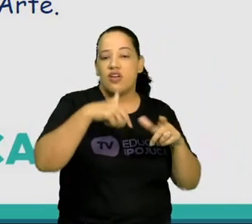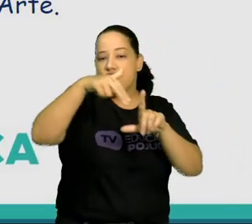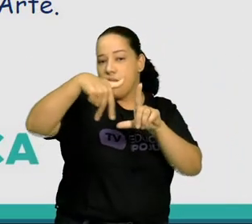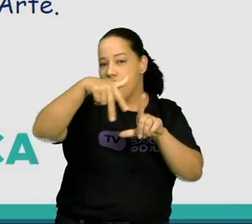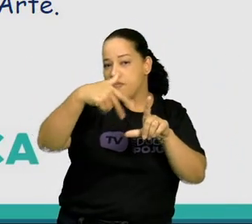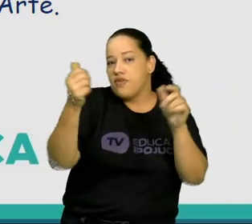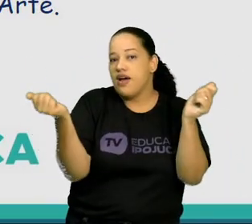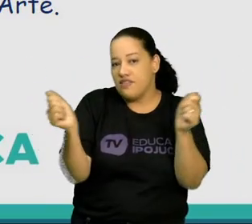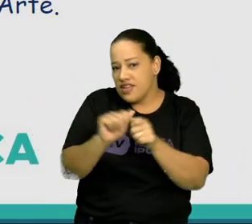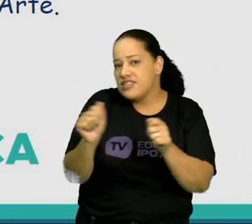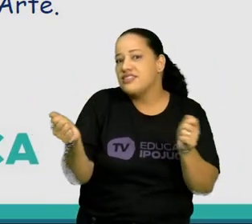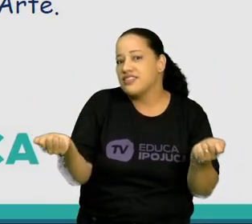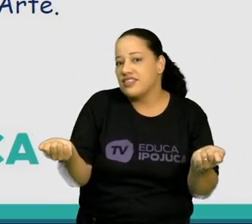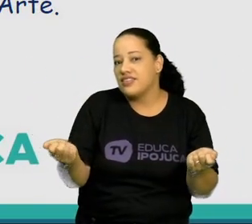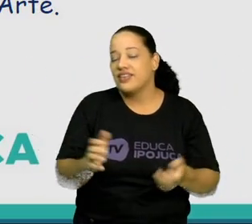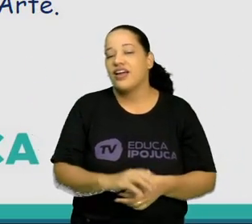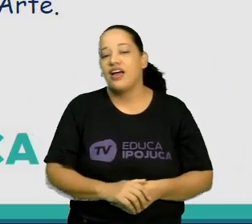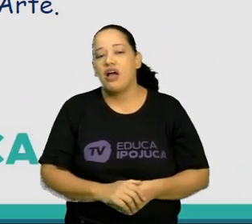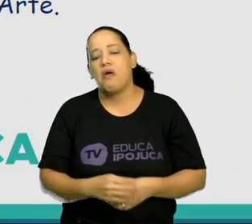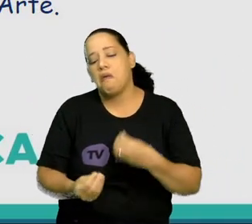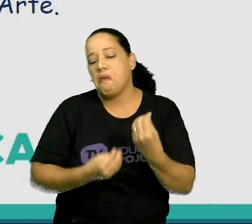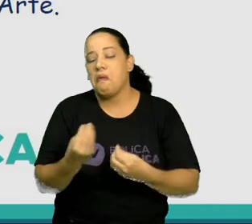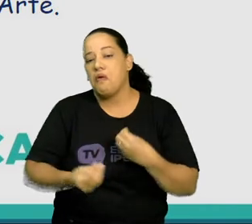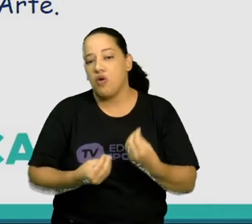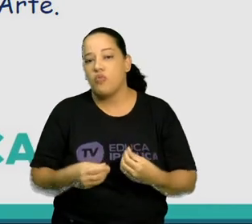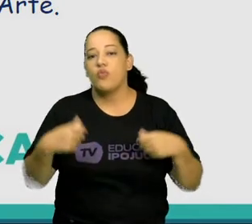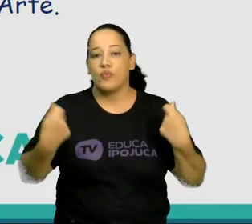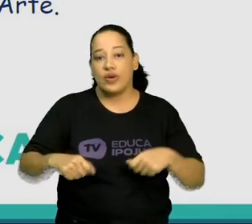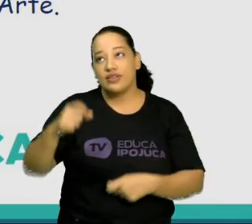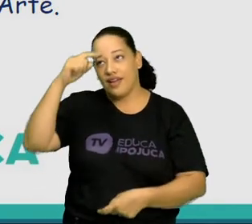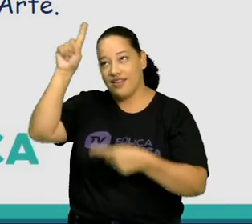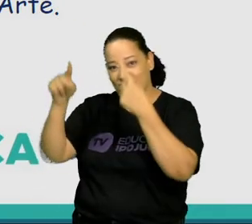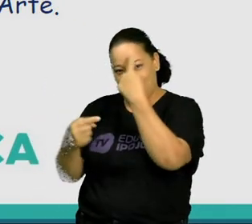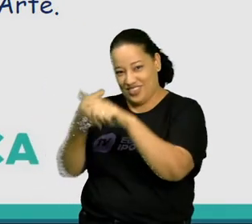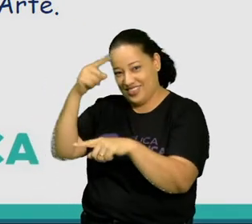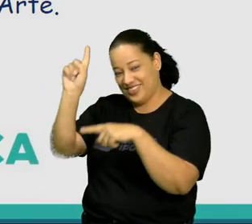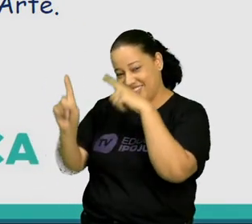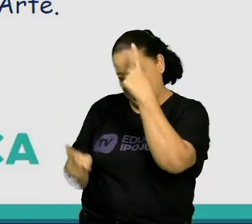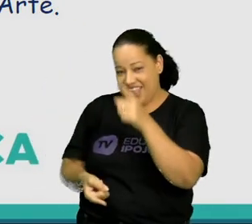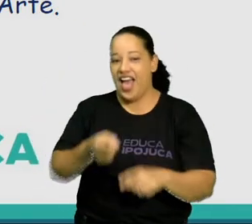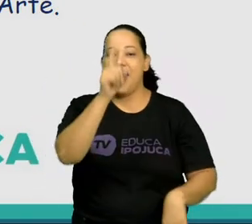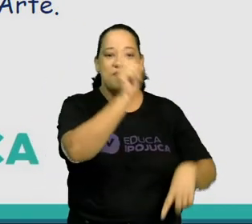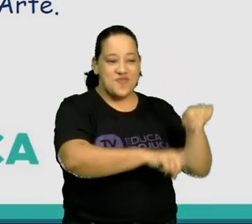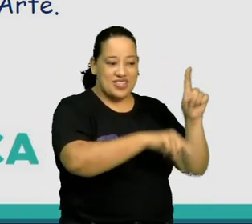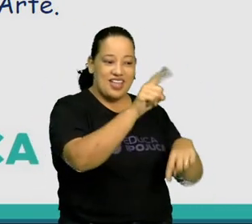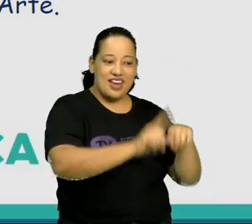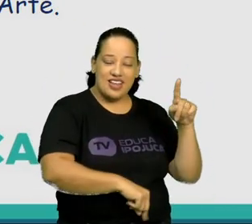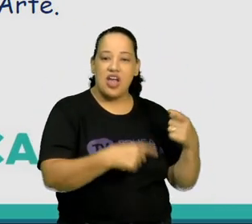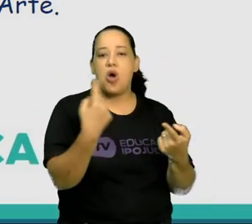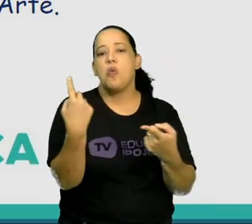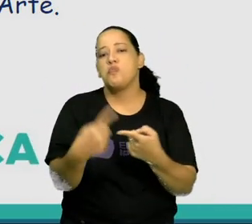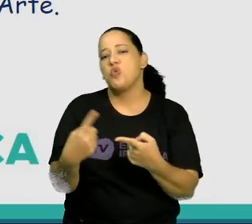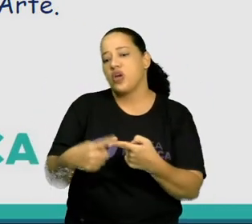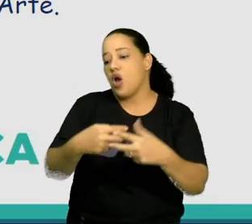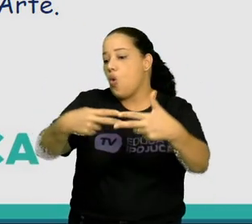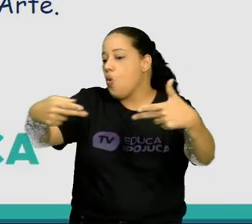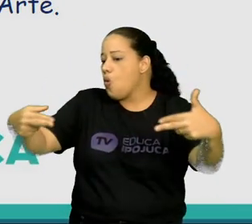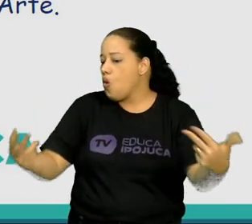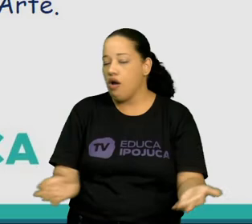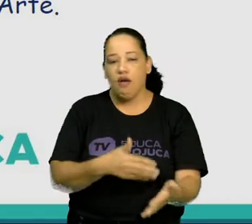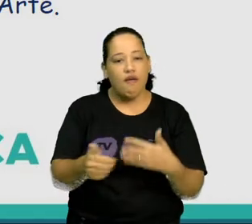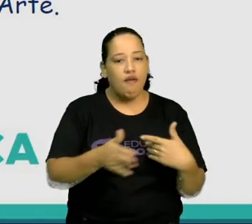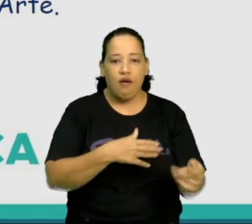vai precisar de criatividade e materiais diversos, pois qualquer coisa pode se transformar num personagem,